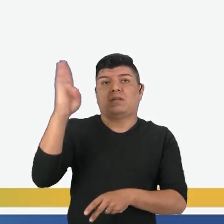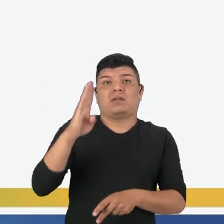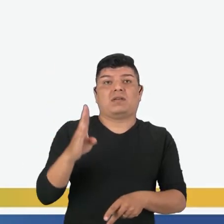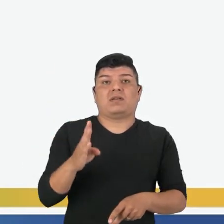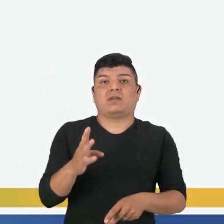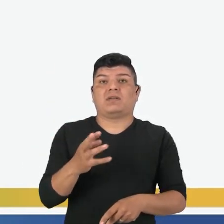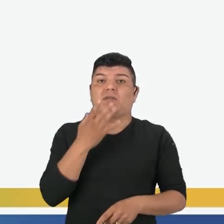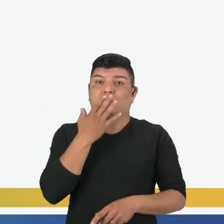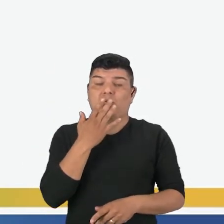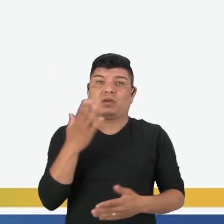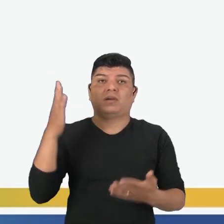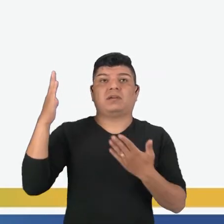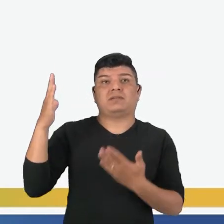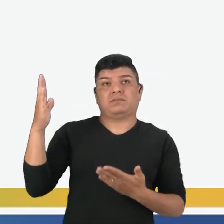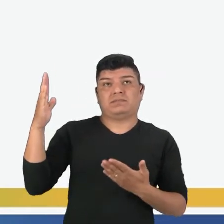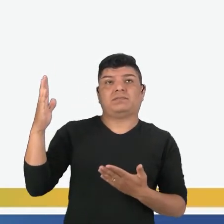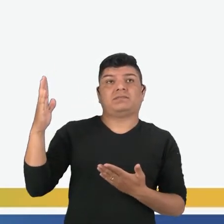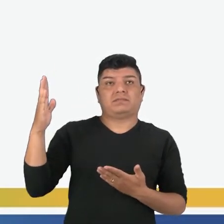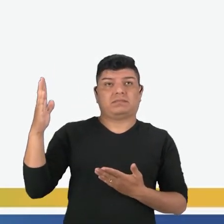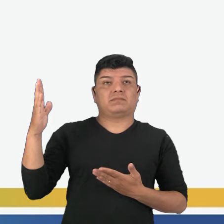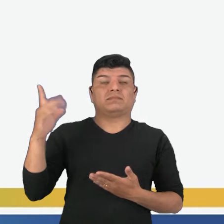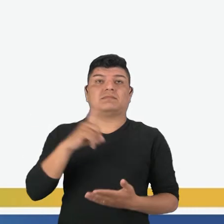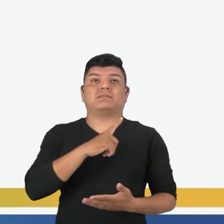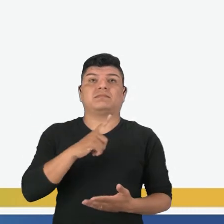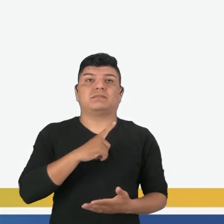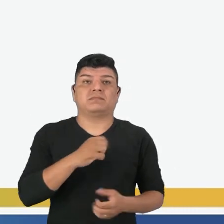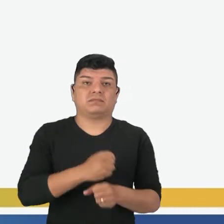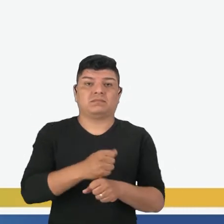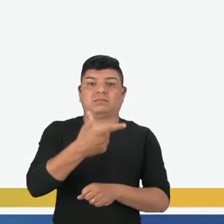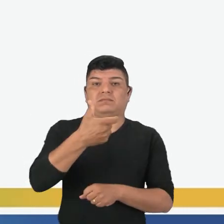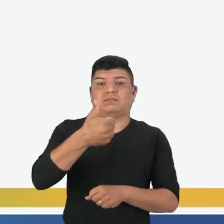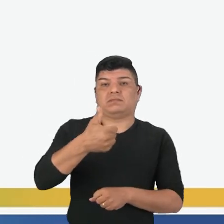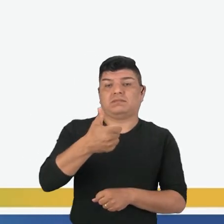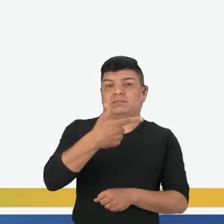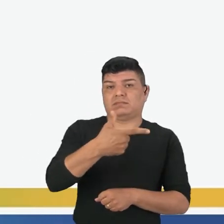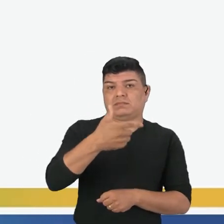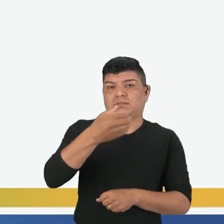cor. Esse gráfico é de 2010. Nós vemos aí que a maioria, né, de